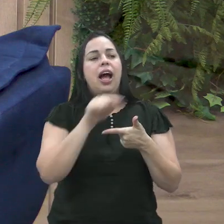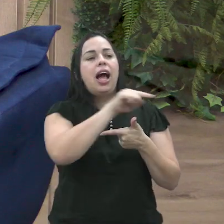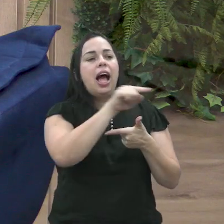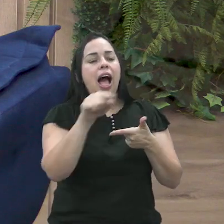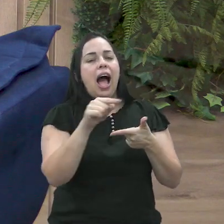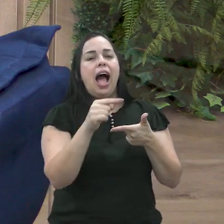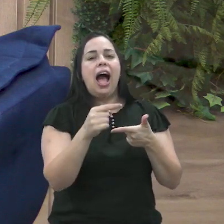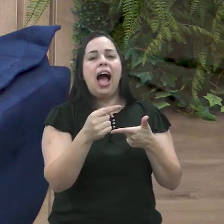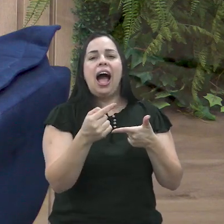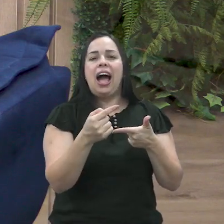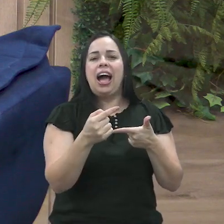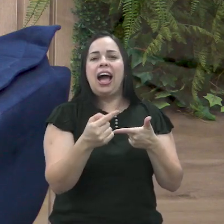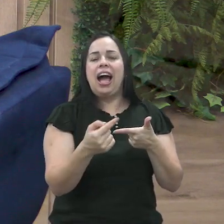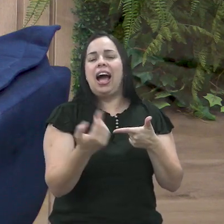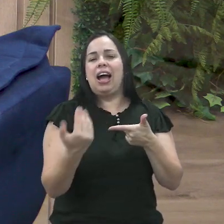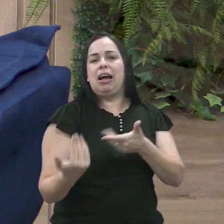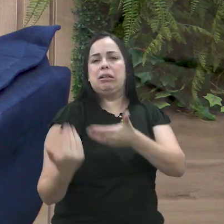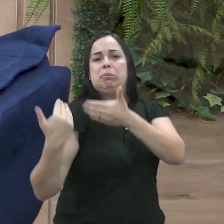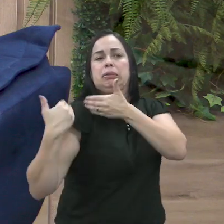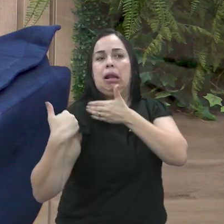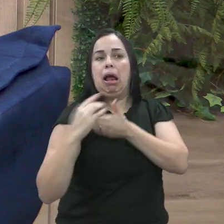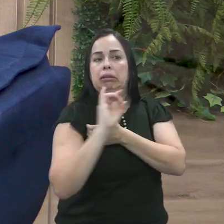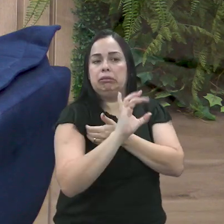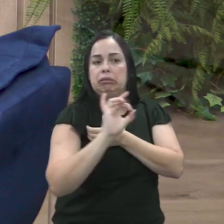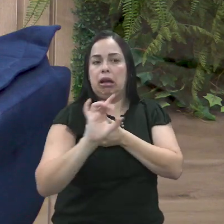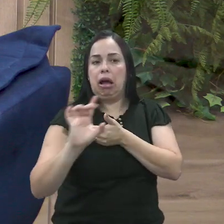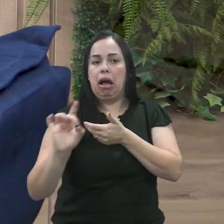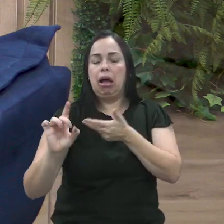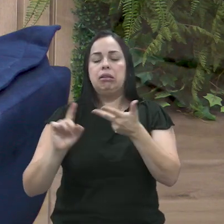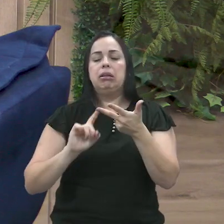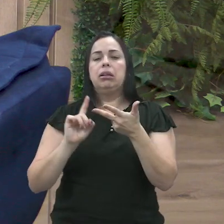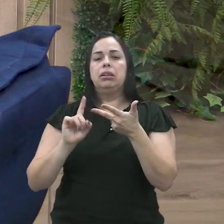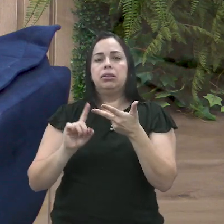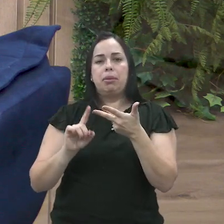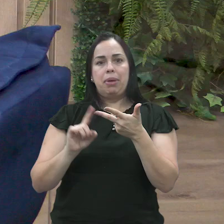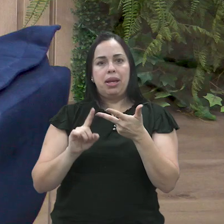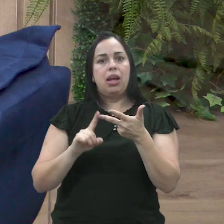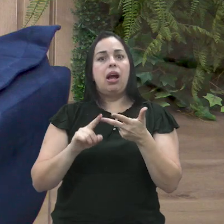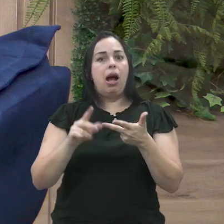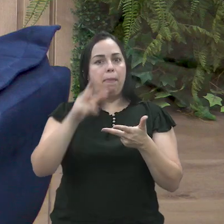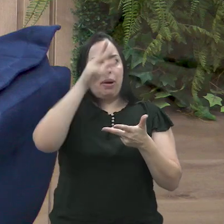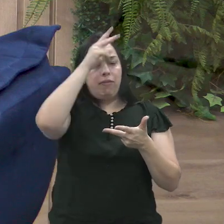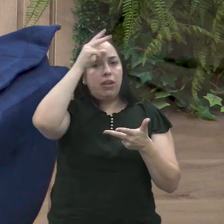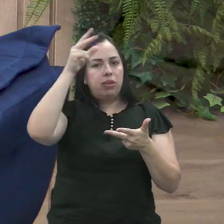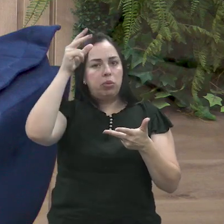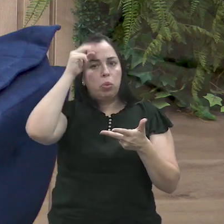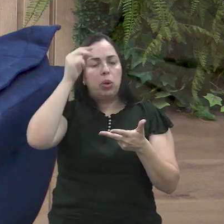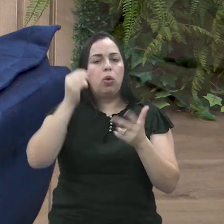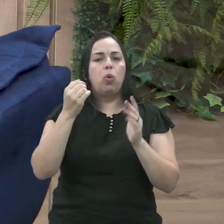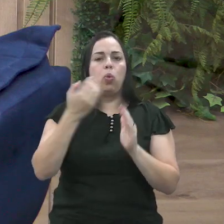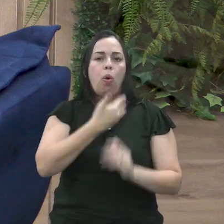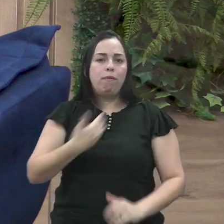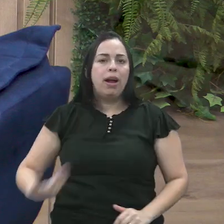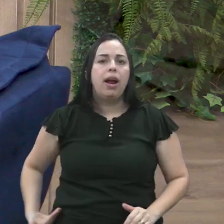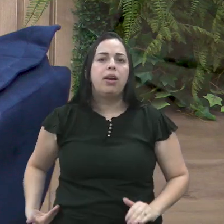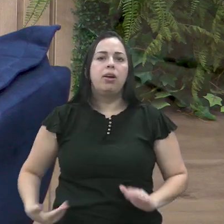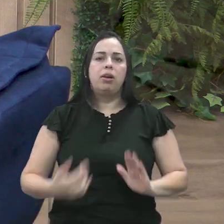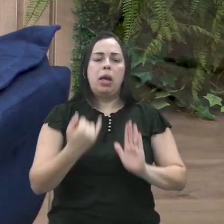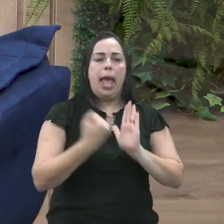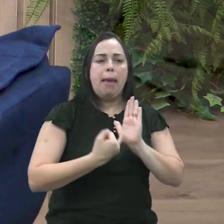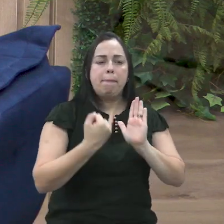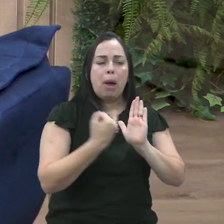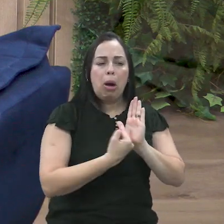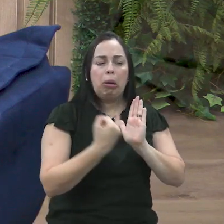do trabalhador, a presença do Estado, que já cobra altos impostos, e por vezes quando você vai procurar, por exemplo, abrir uma